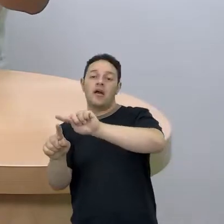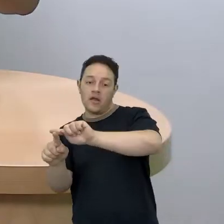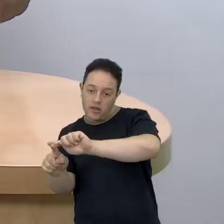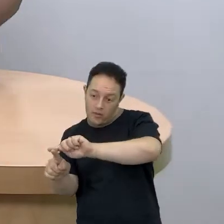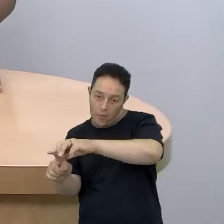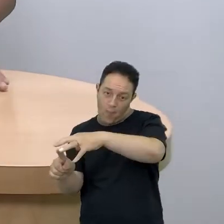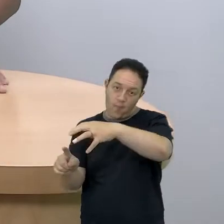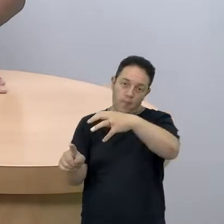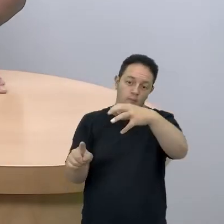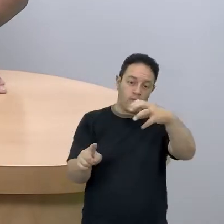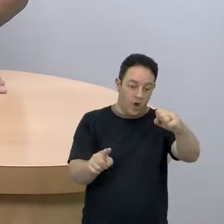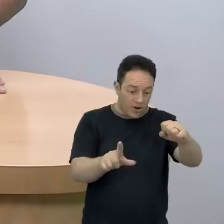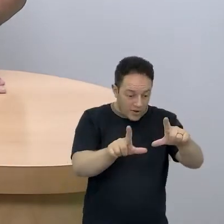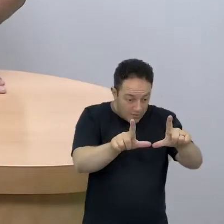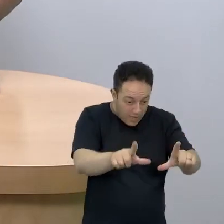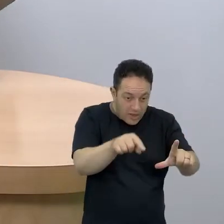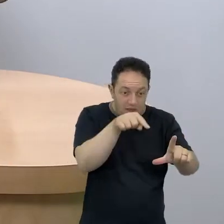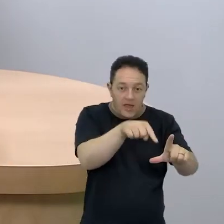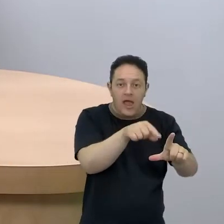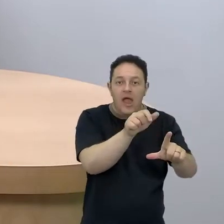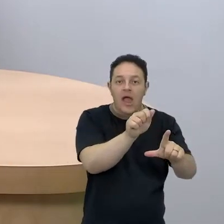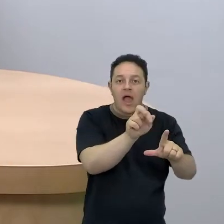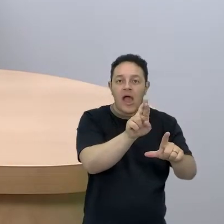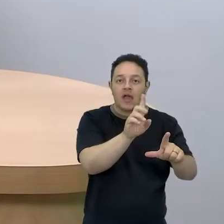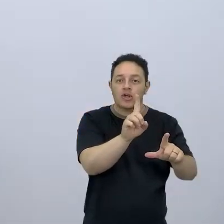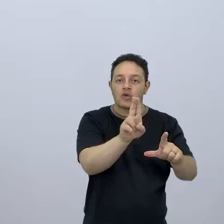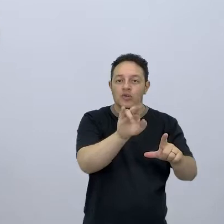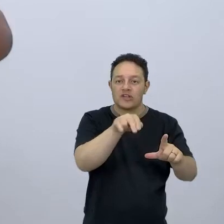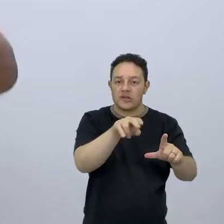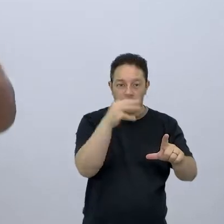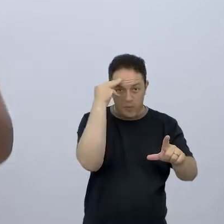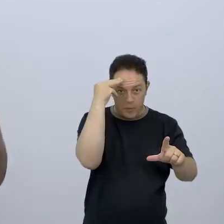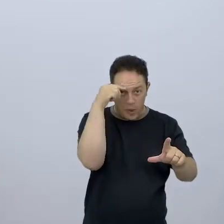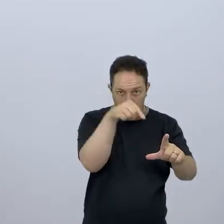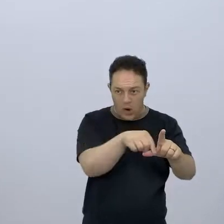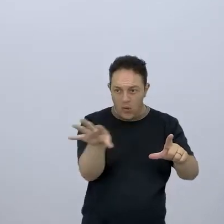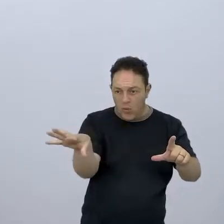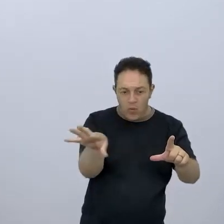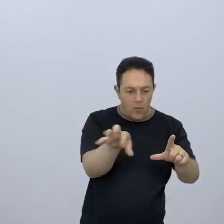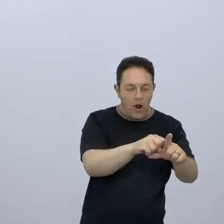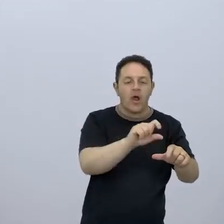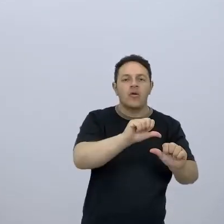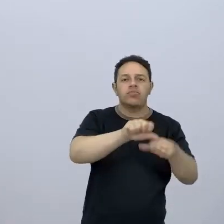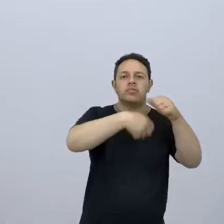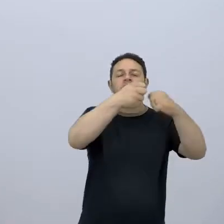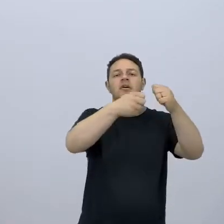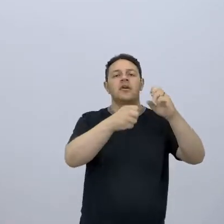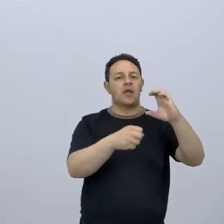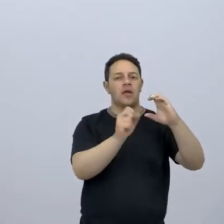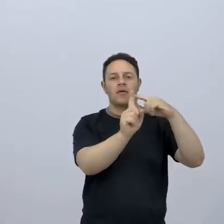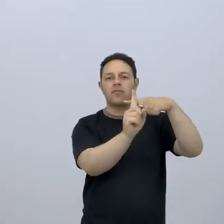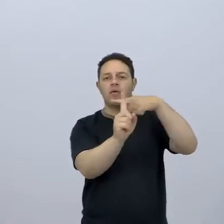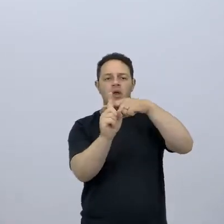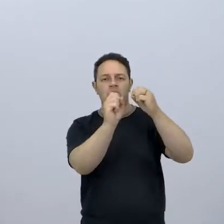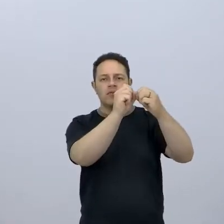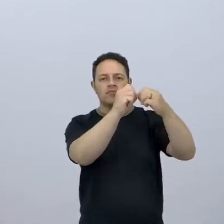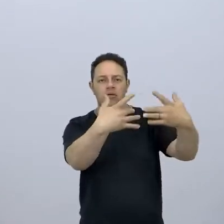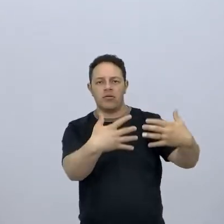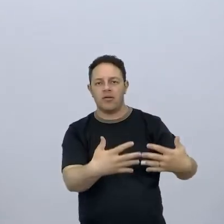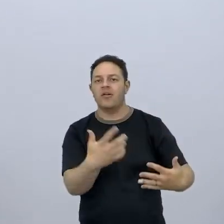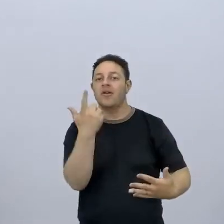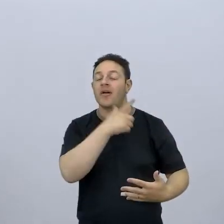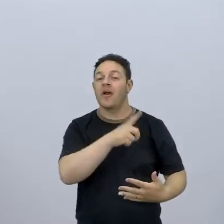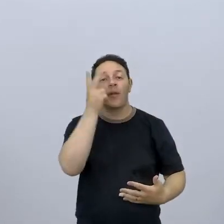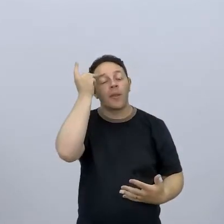upload para a placa do Arduino, ela já faz essa conversão para a linguagem C pura. Então, a gente não precisa ver